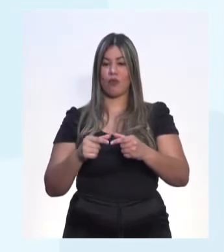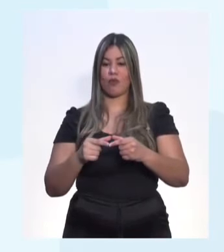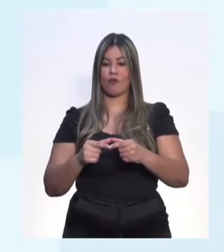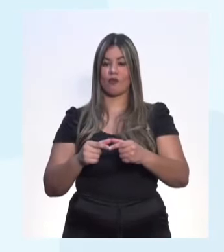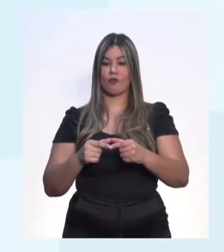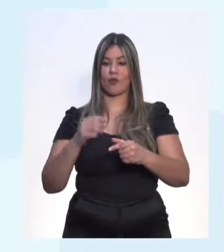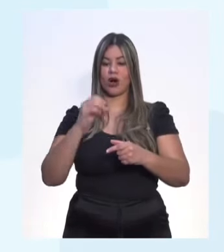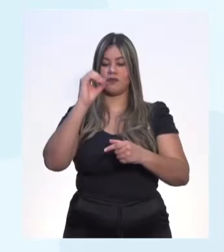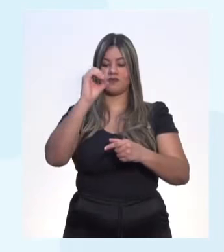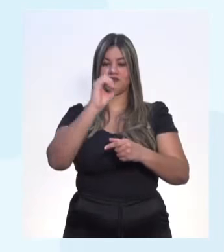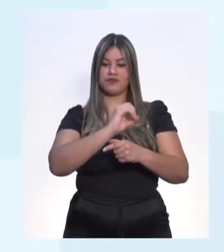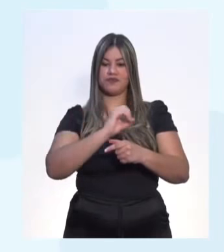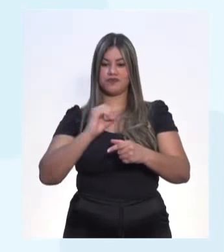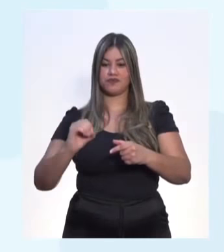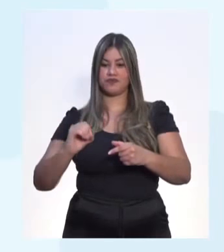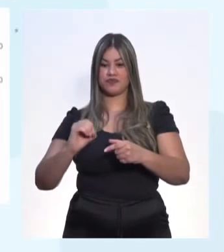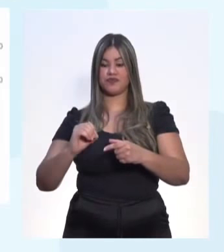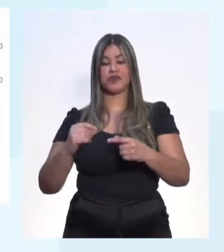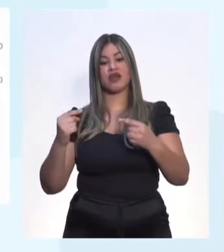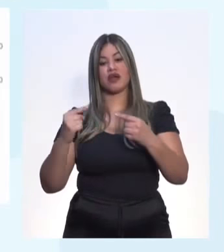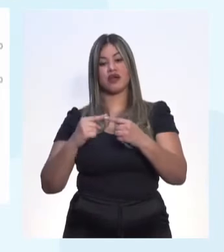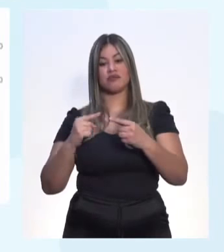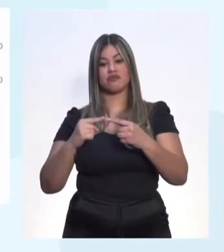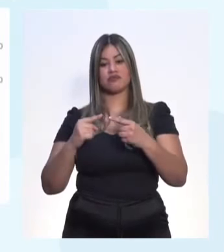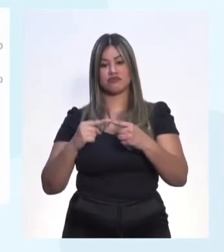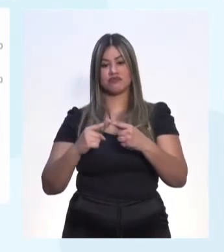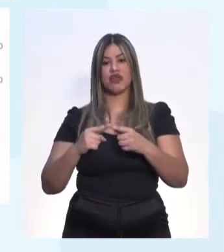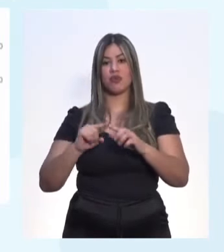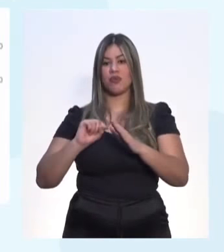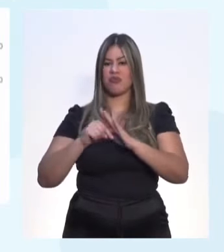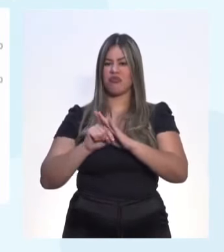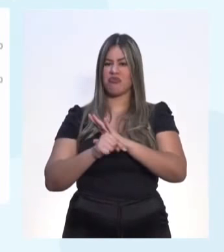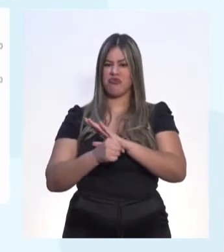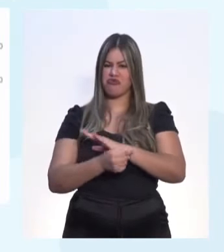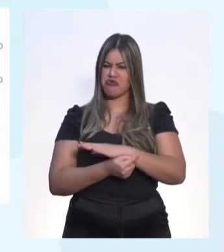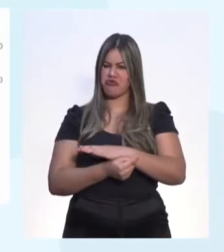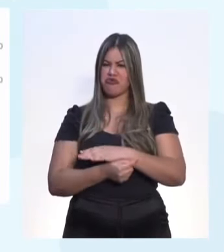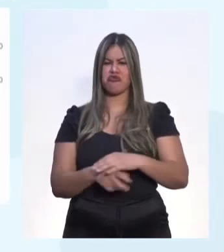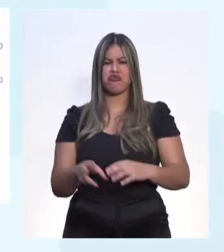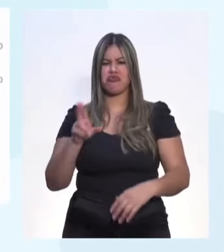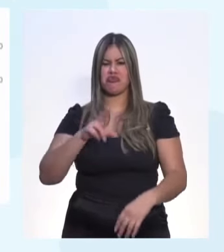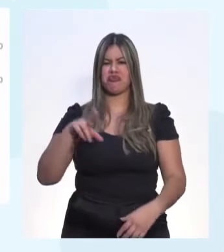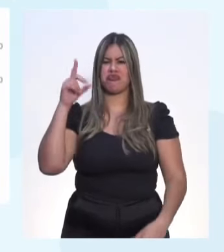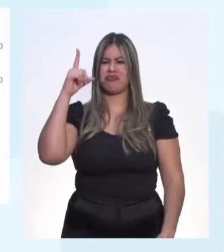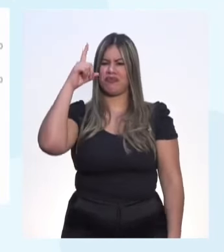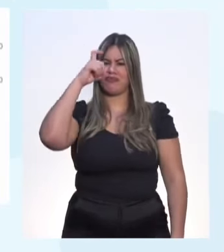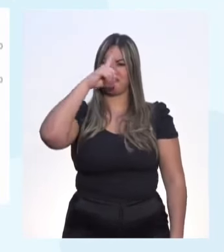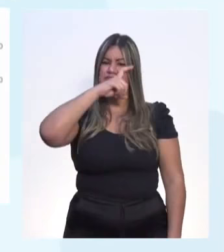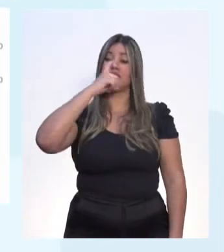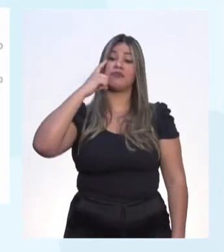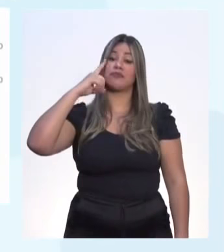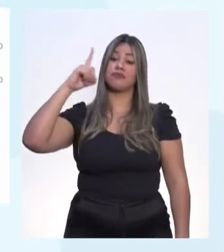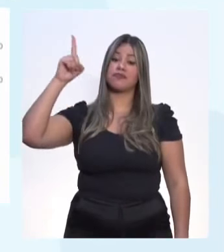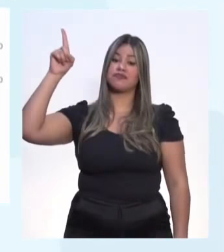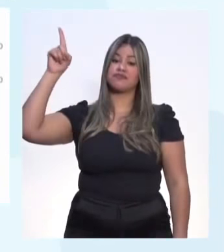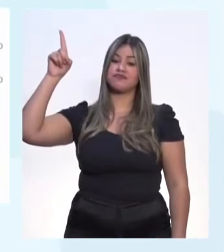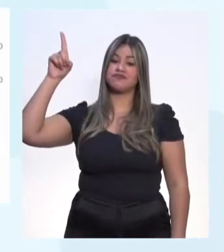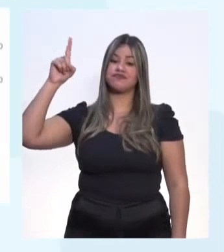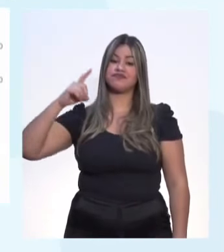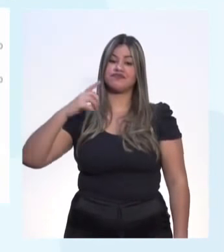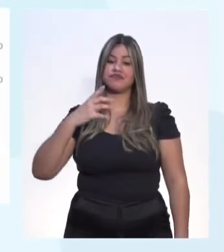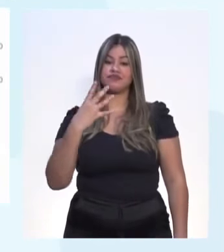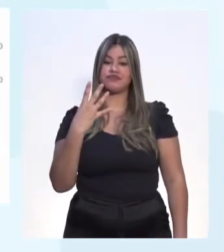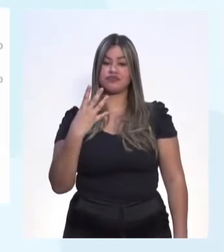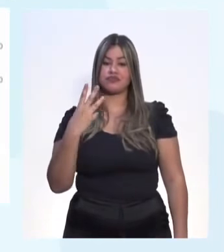numeração complexo ah e não é usual não tudo bem então aqui a gente tem alguns exemplos por exemplo